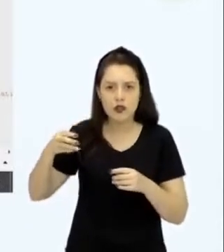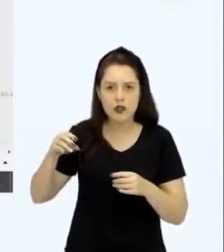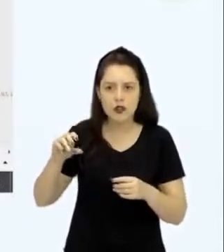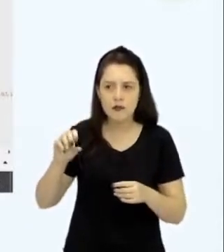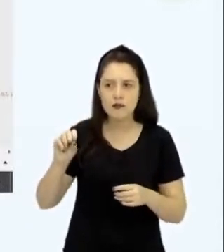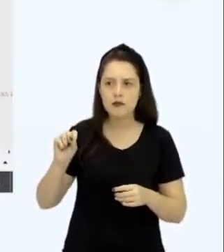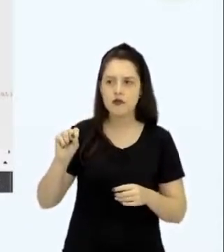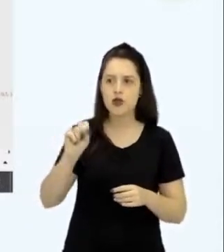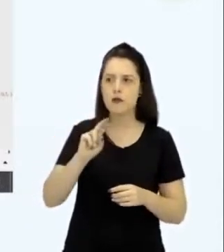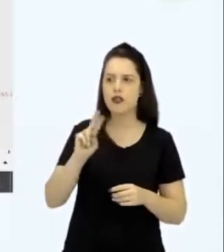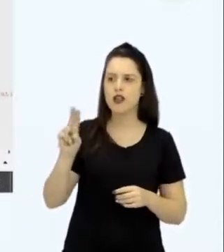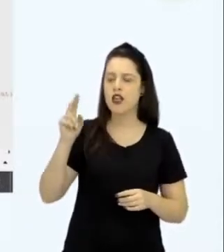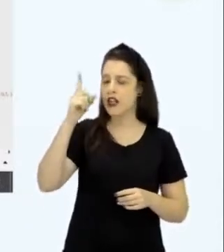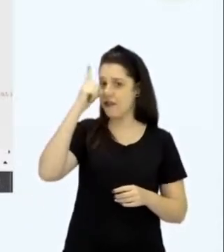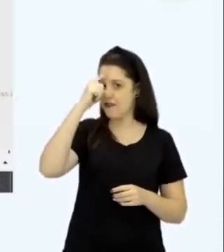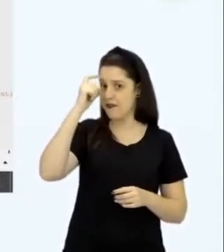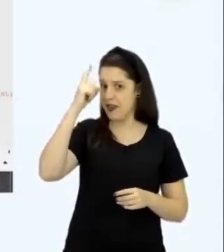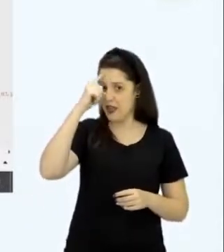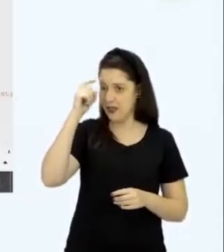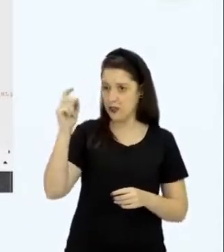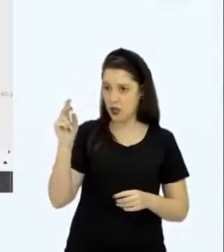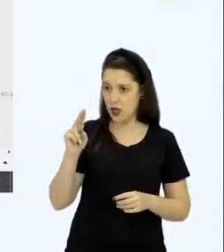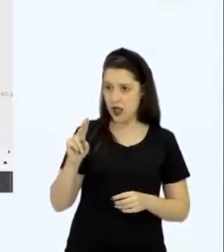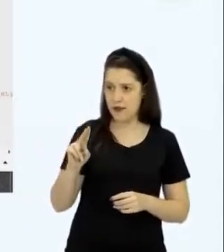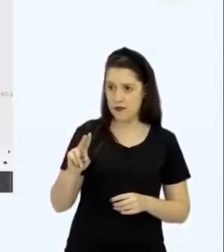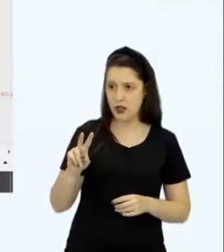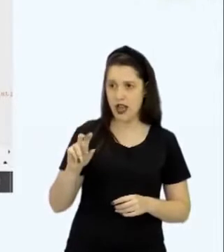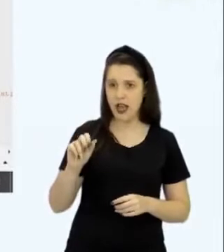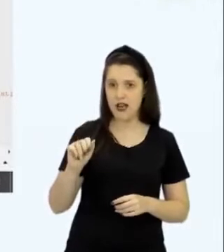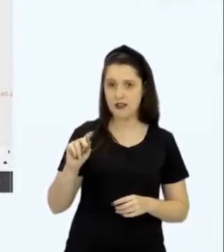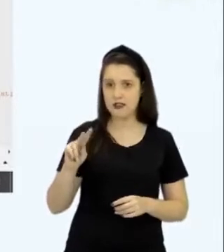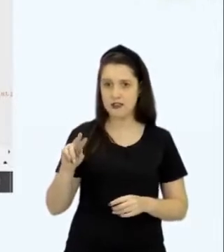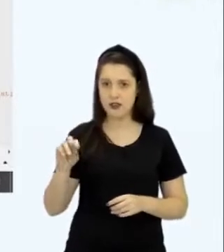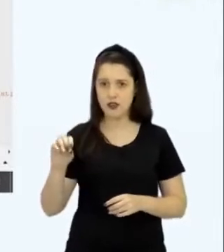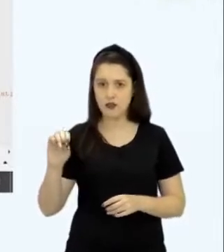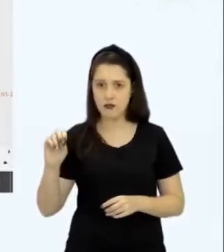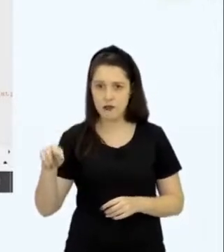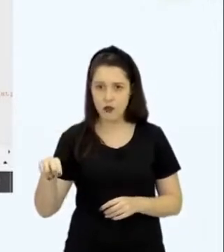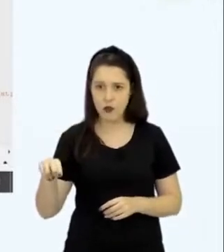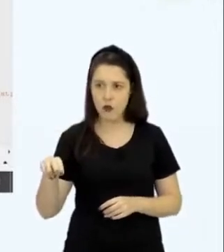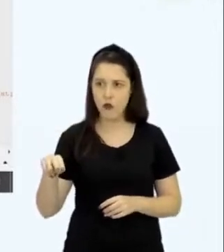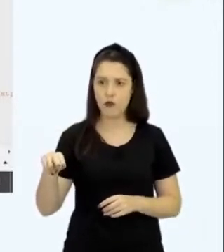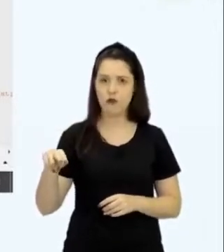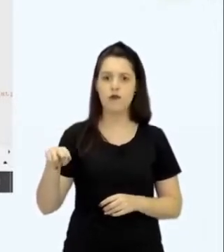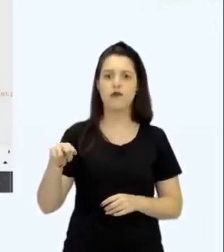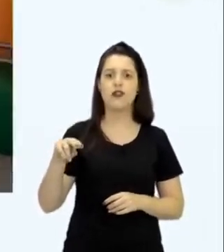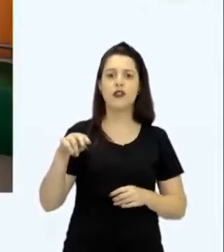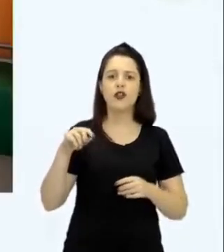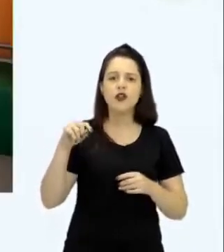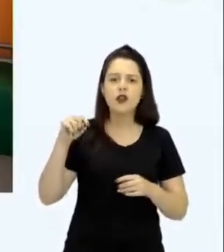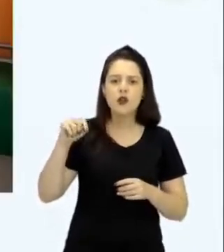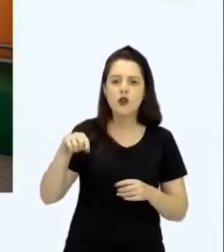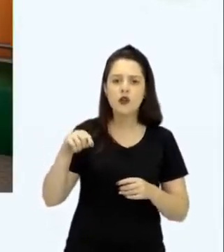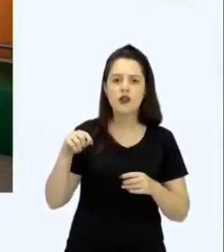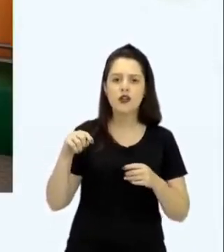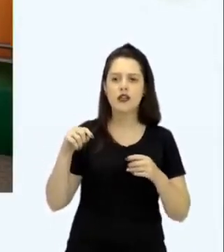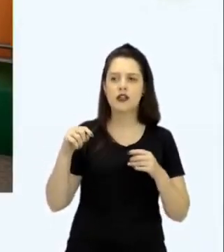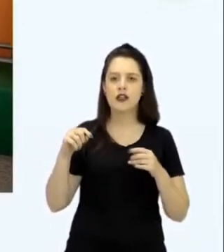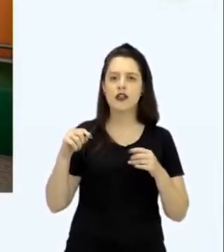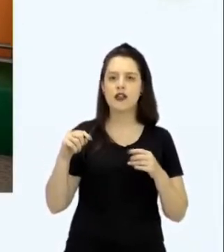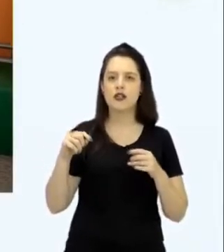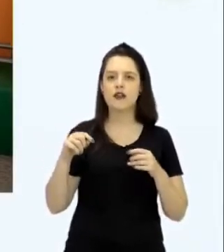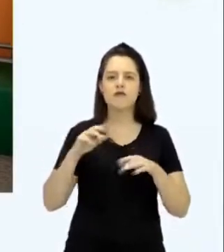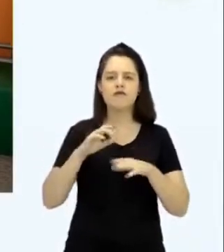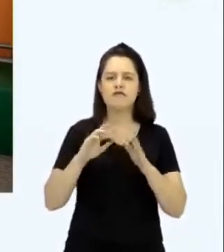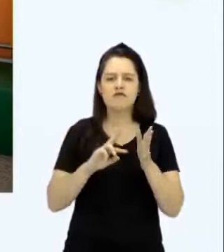para o servomotor nesse momento. Na parte de setup, a gente tem o pin mode A1 input. O que quer dizer